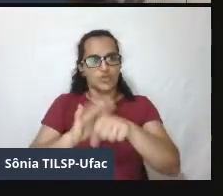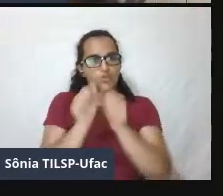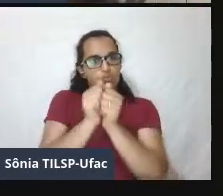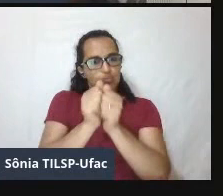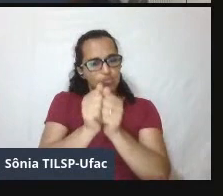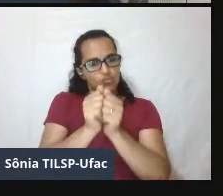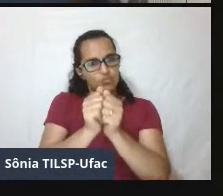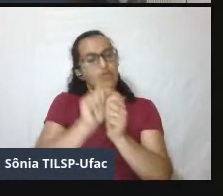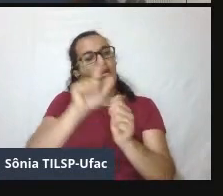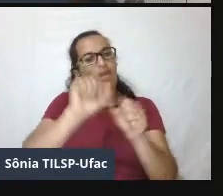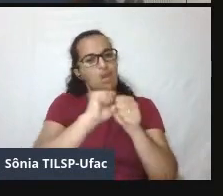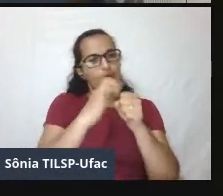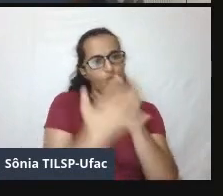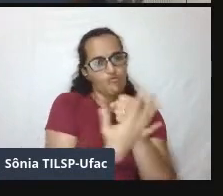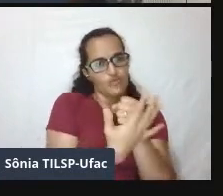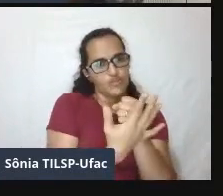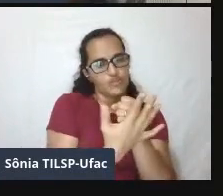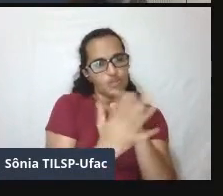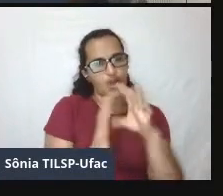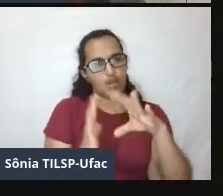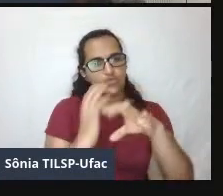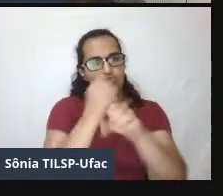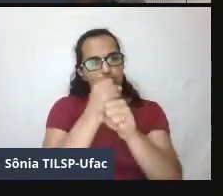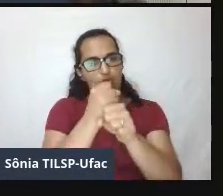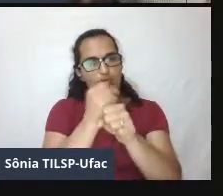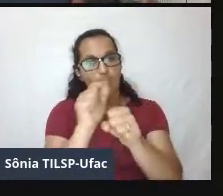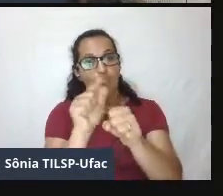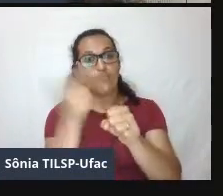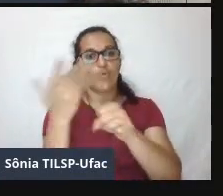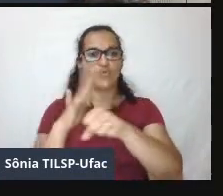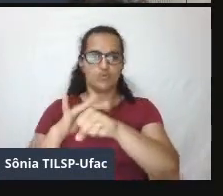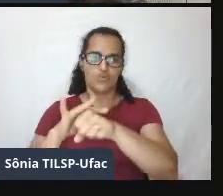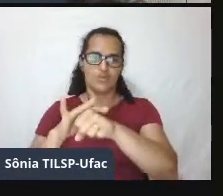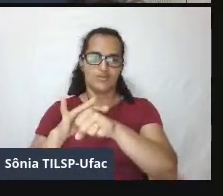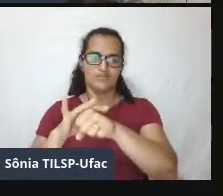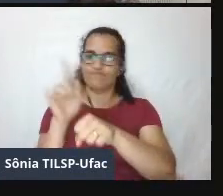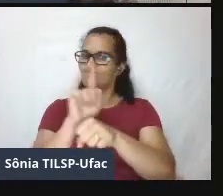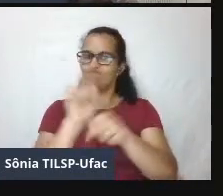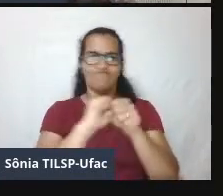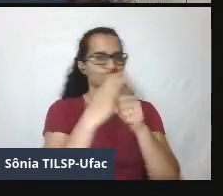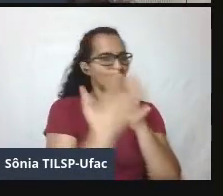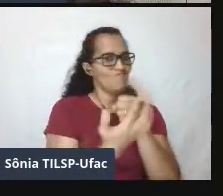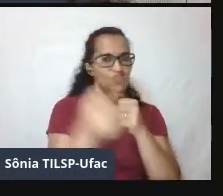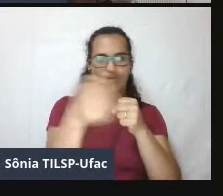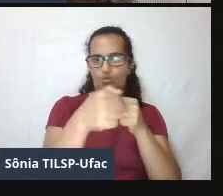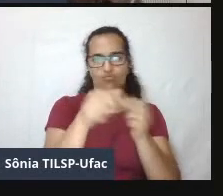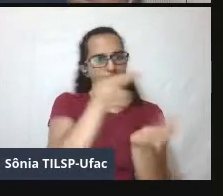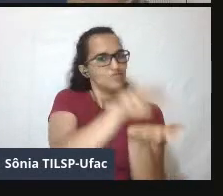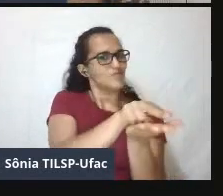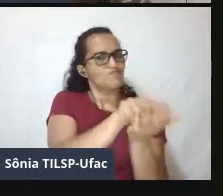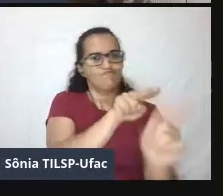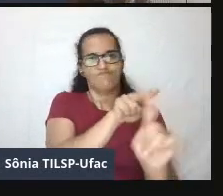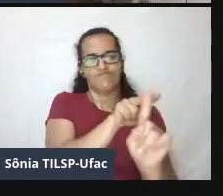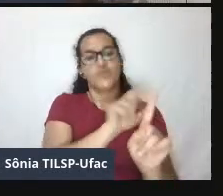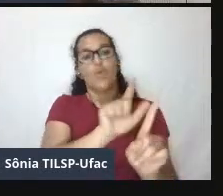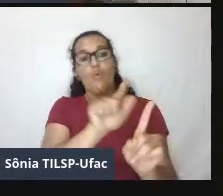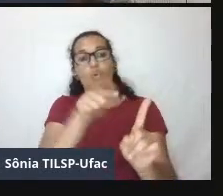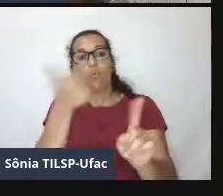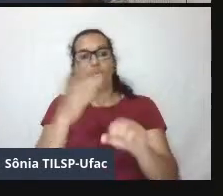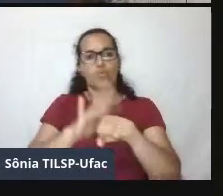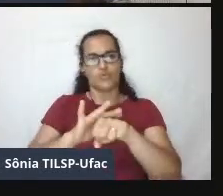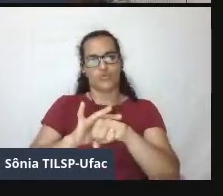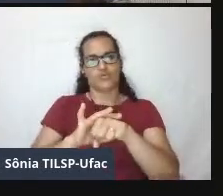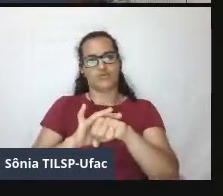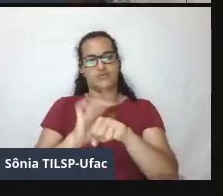então ele é um fator complicatório, mas não é a Covid-19 em si que fez com que ele fosse internado, e o